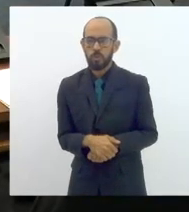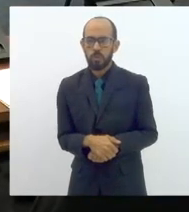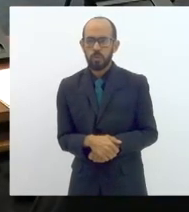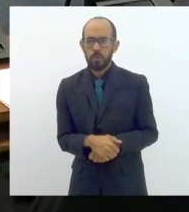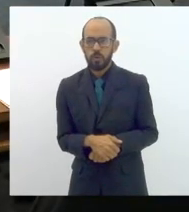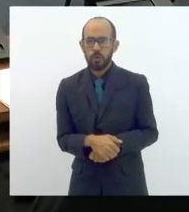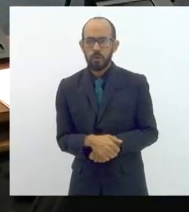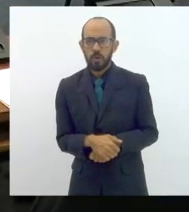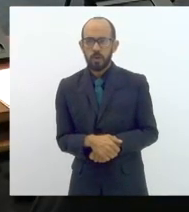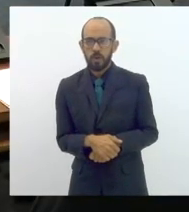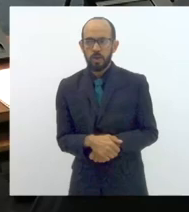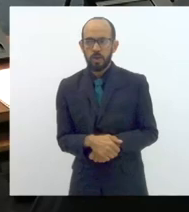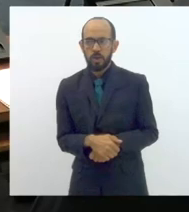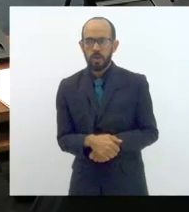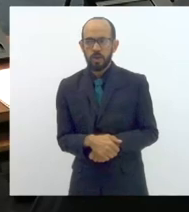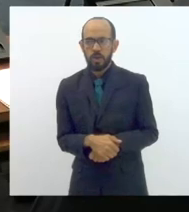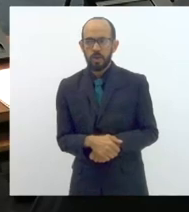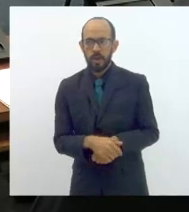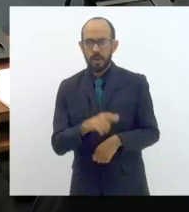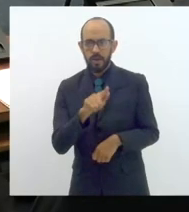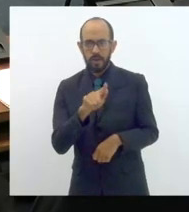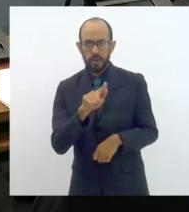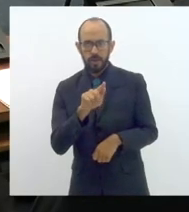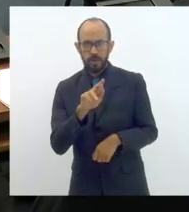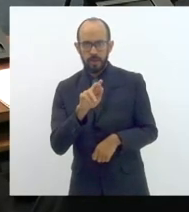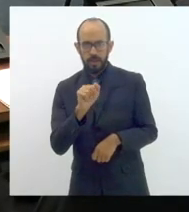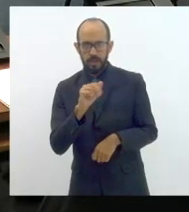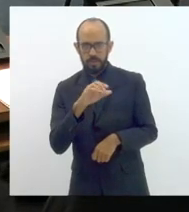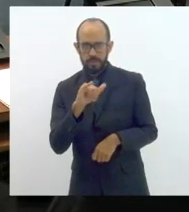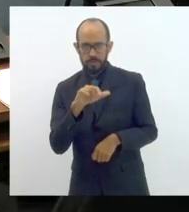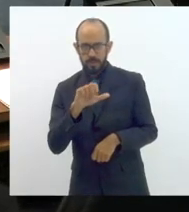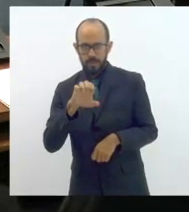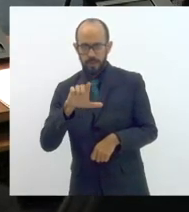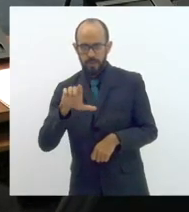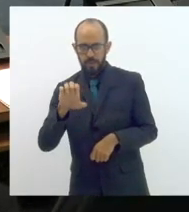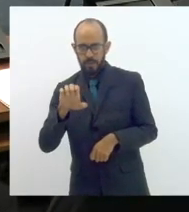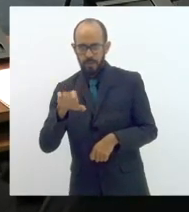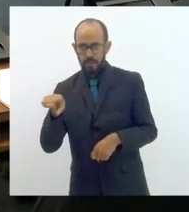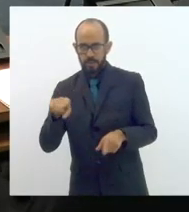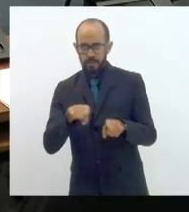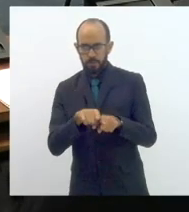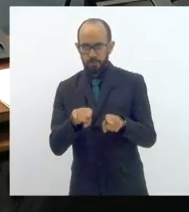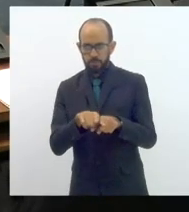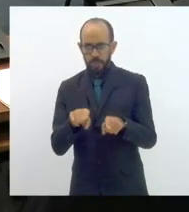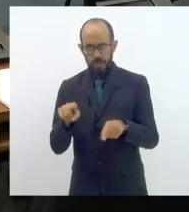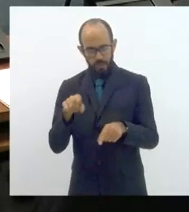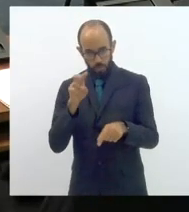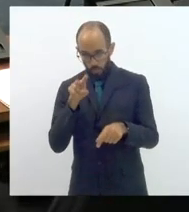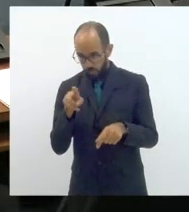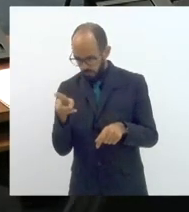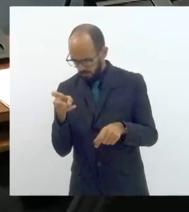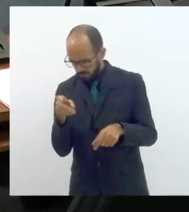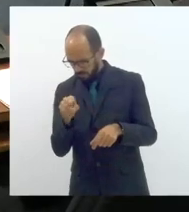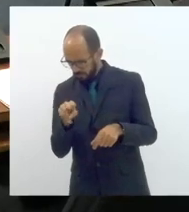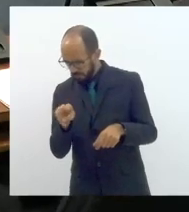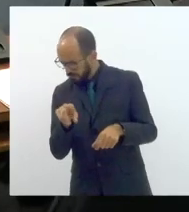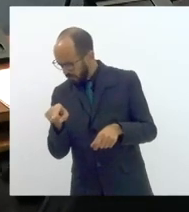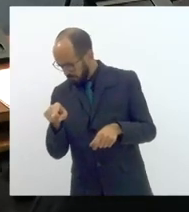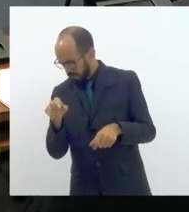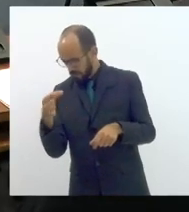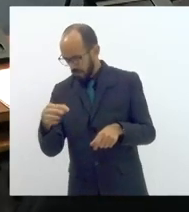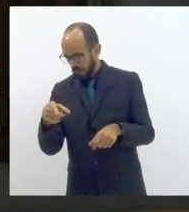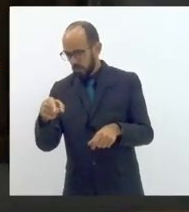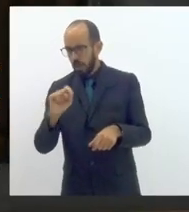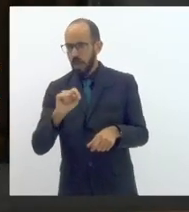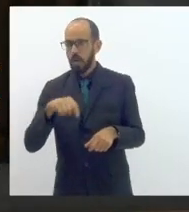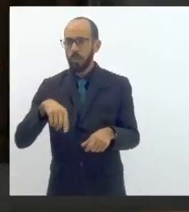Estudo em Paracambi, está aqui a Graciele, também Paracambi, pelo menos eu estou lendo aqui. Paracambi é um município de 50